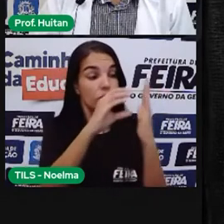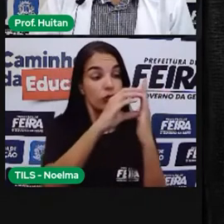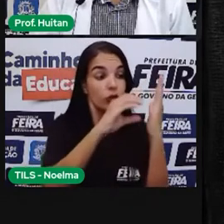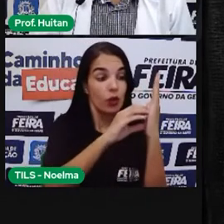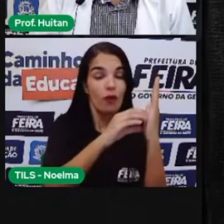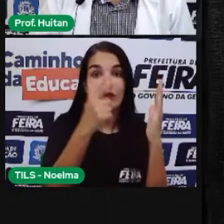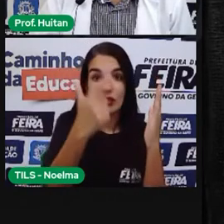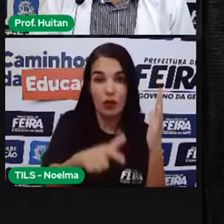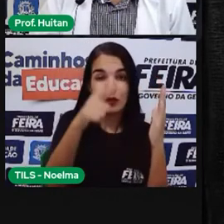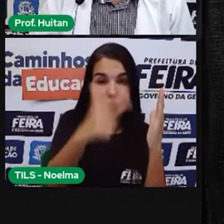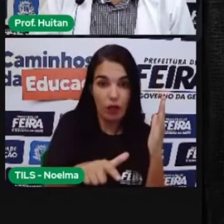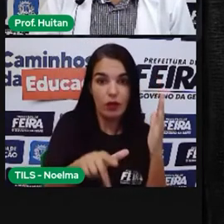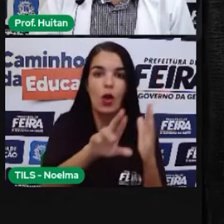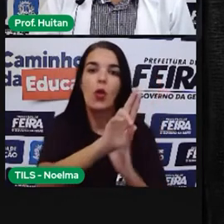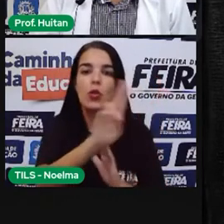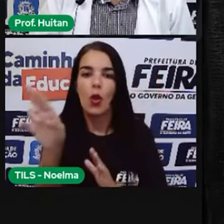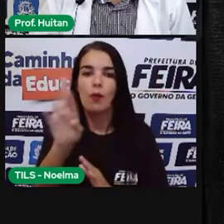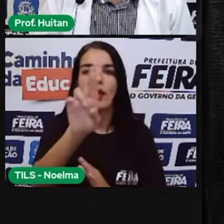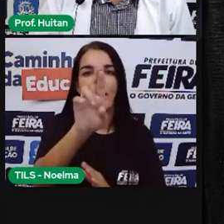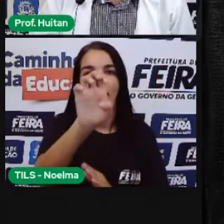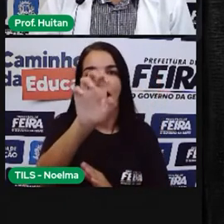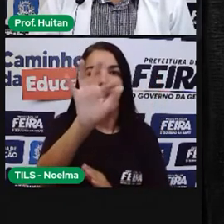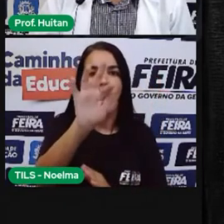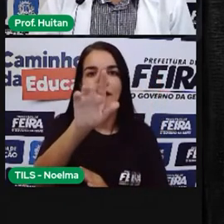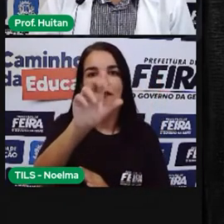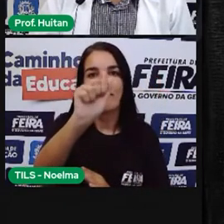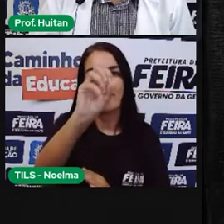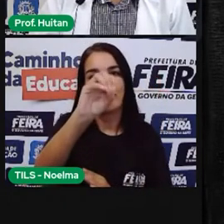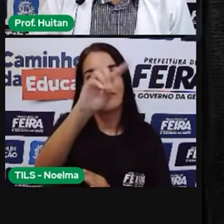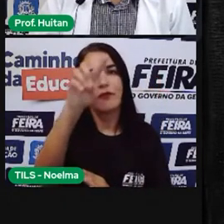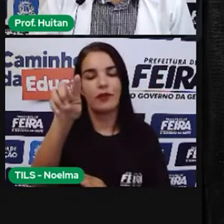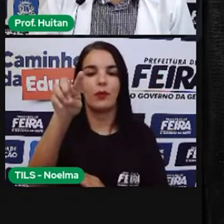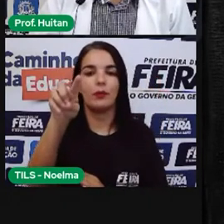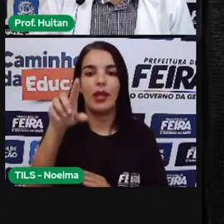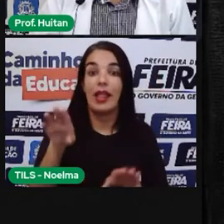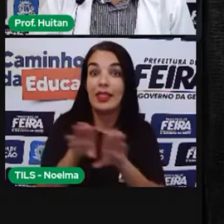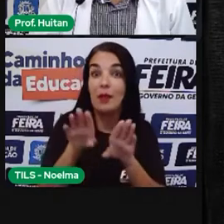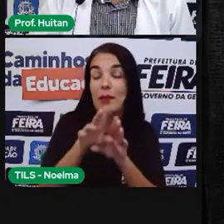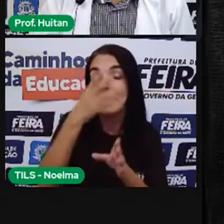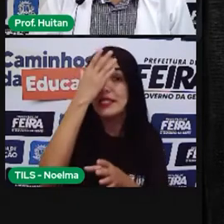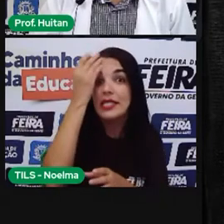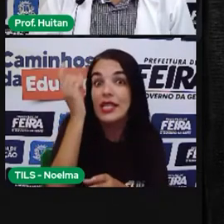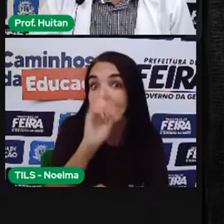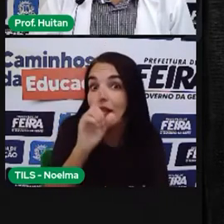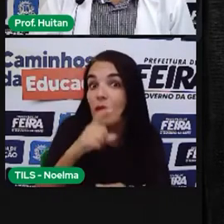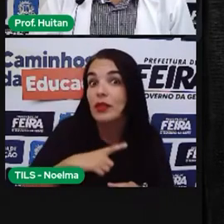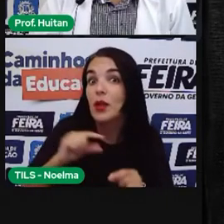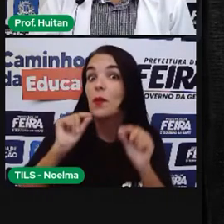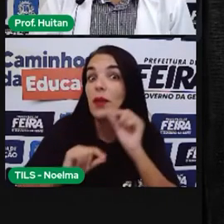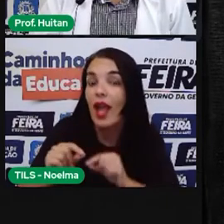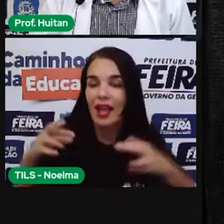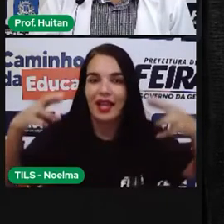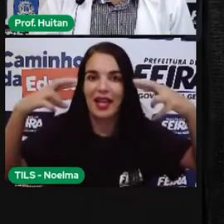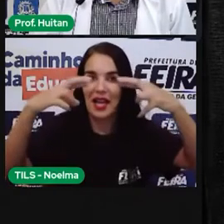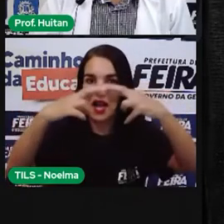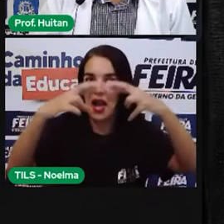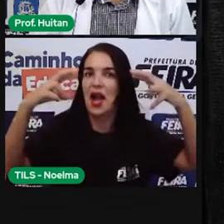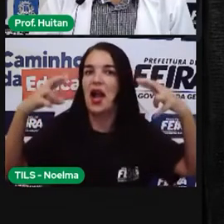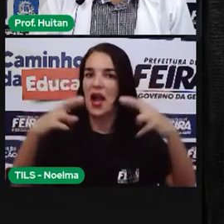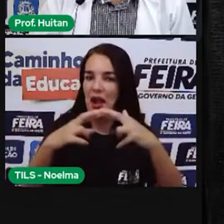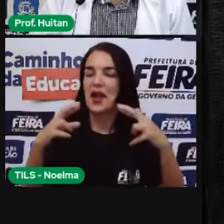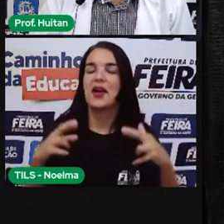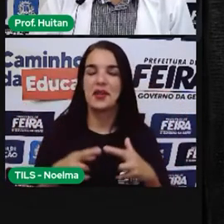refrão. Não esquecendo de que também existe a rima, né? A rima acontece